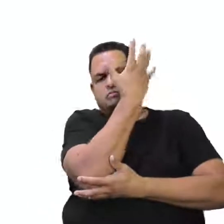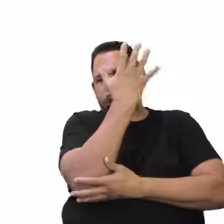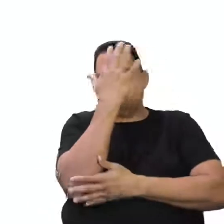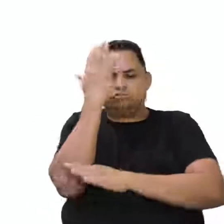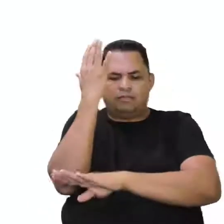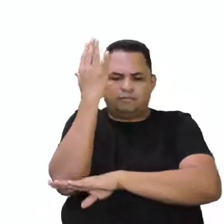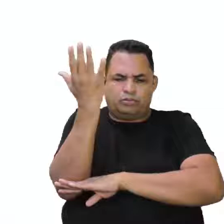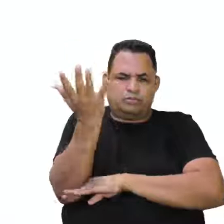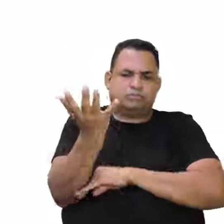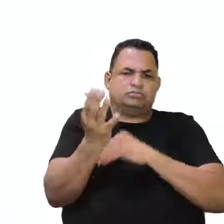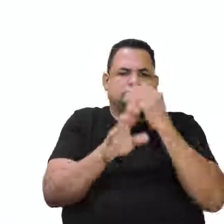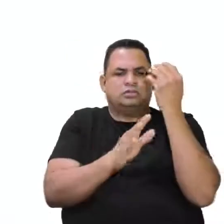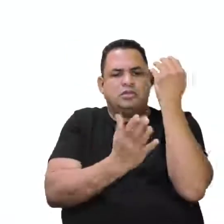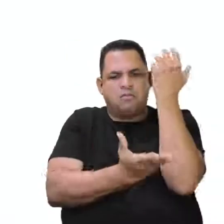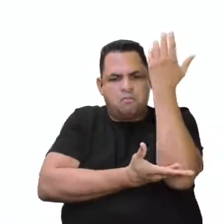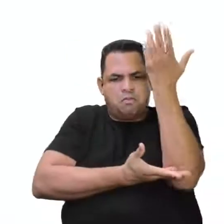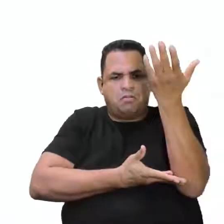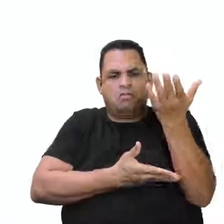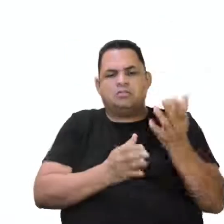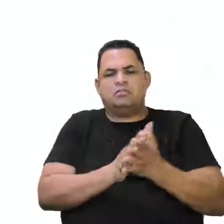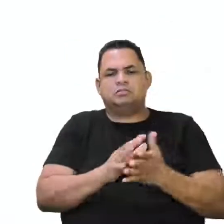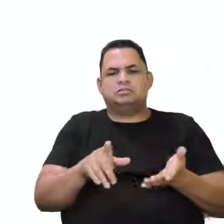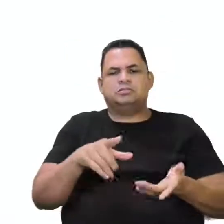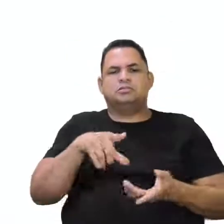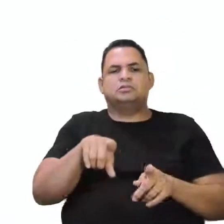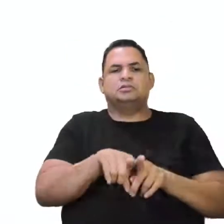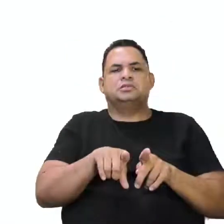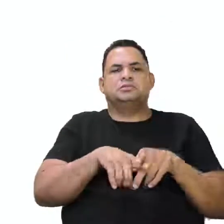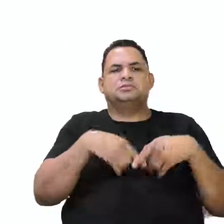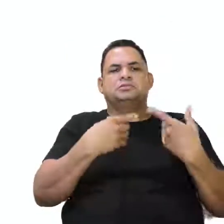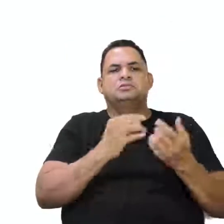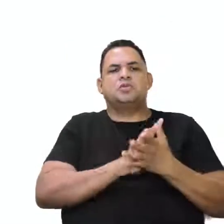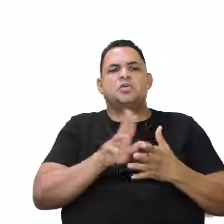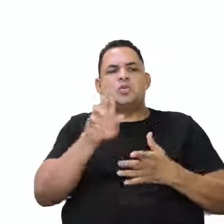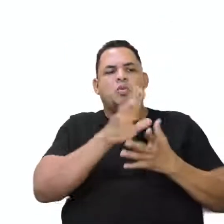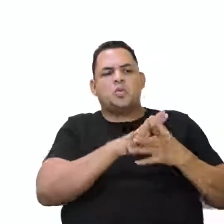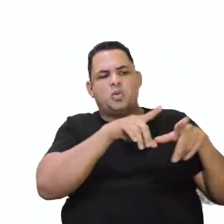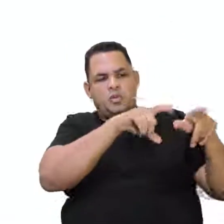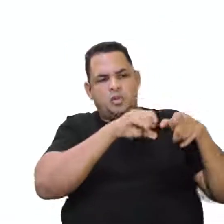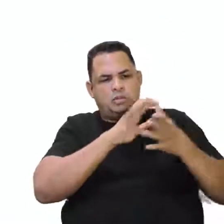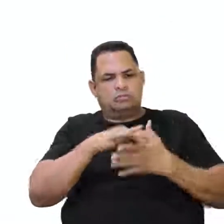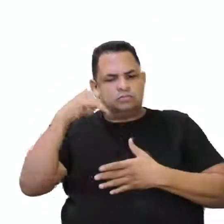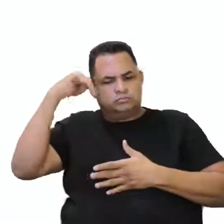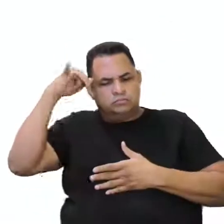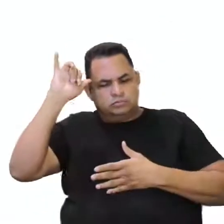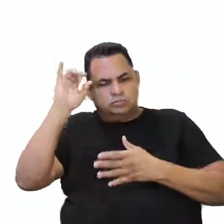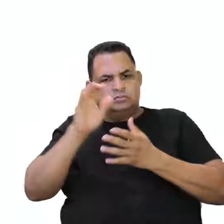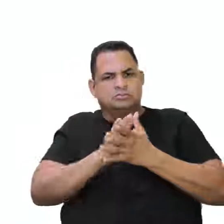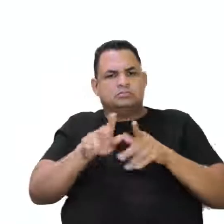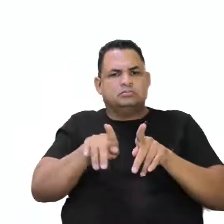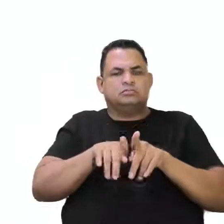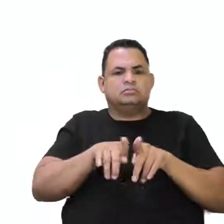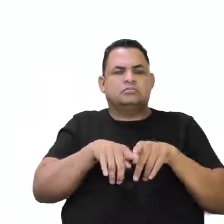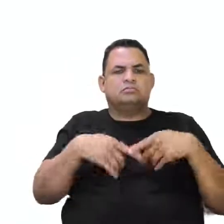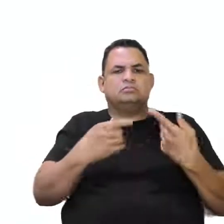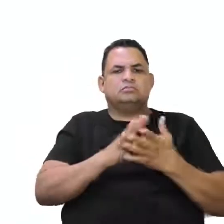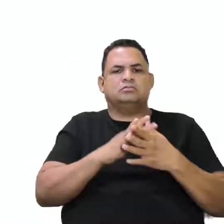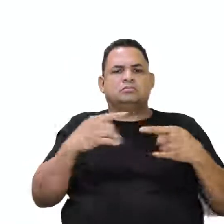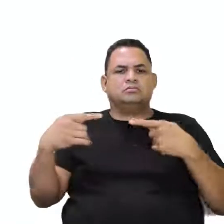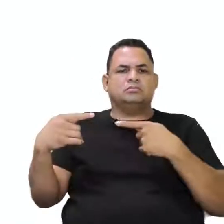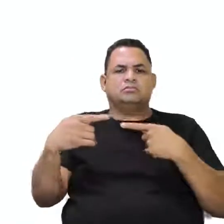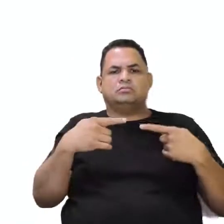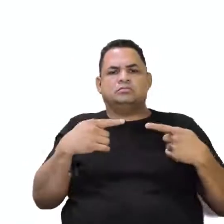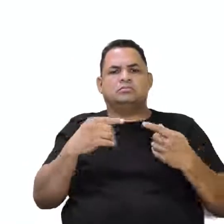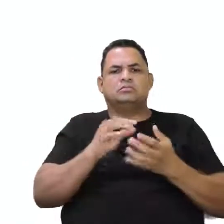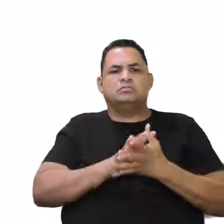desmatamento, né? Tanto para uso de áreas de agricultura, pecuária, e também relacionado